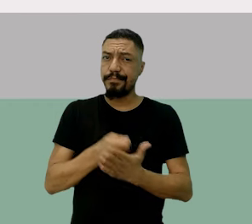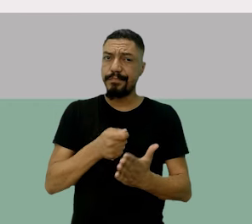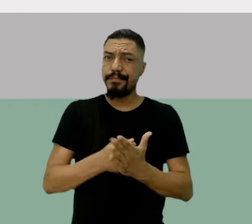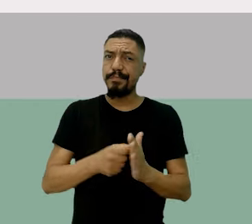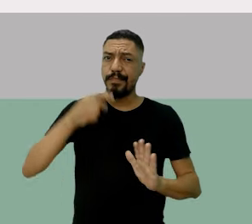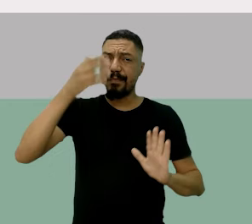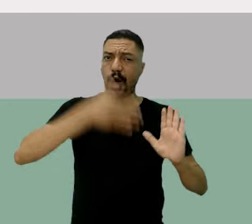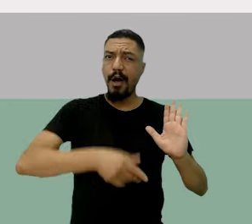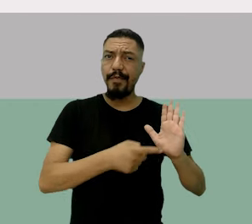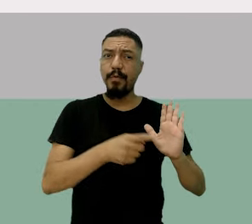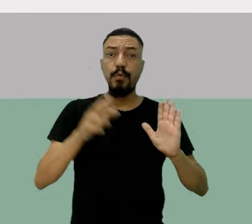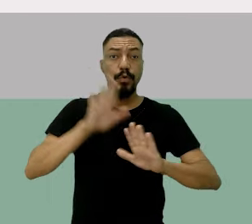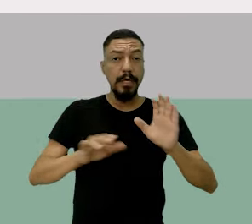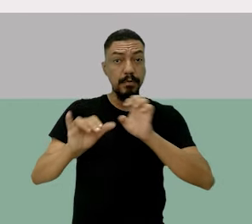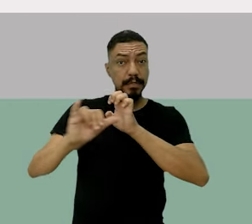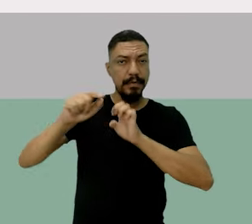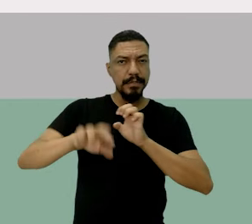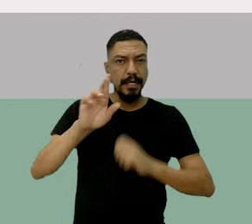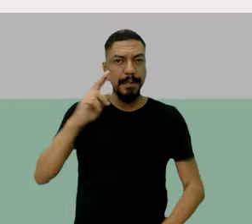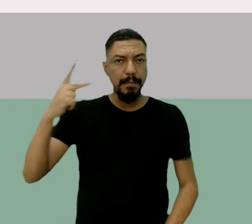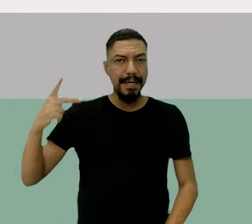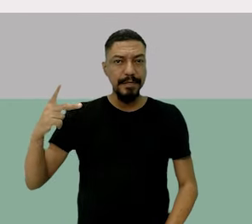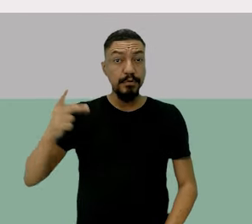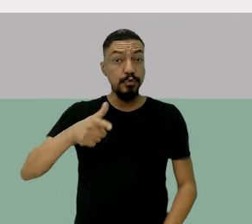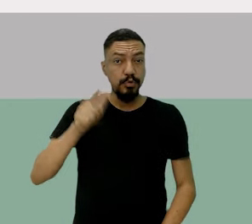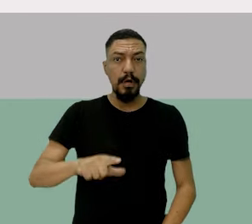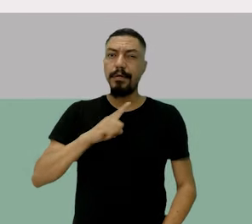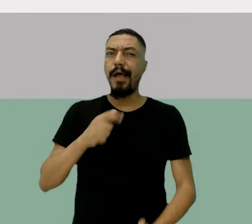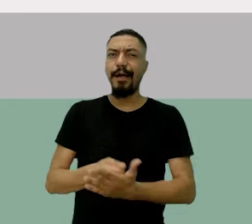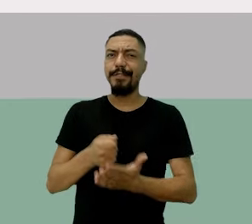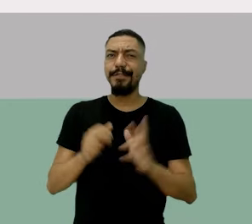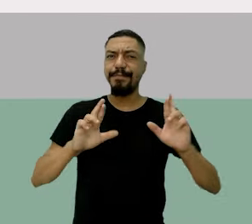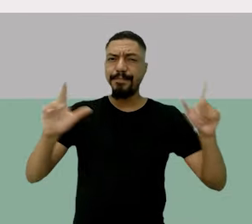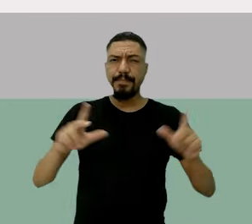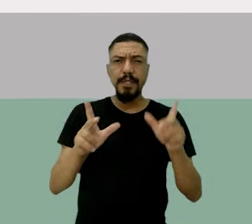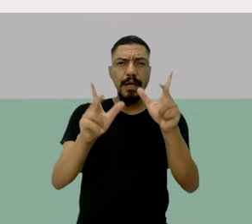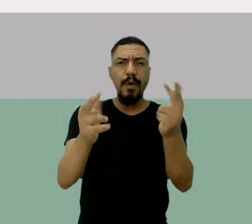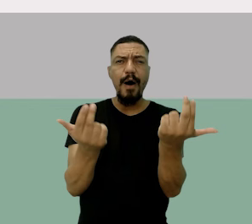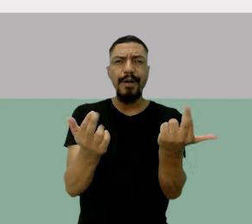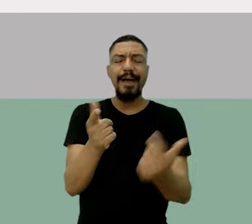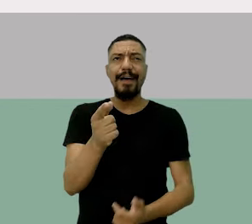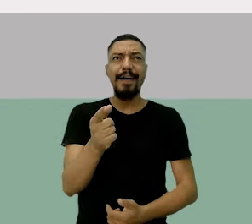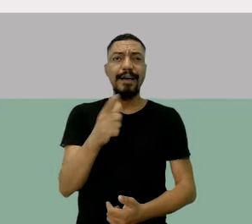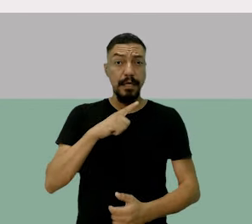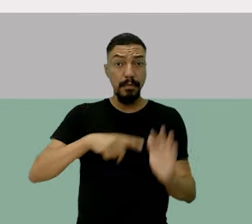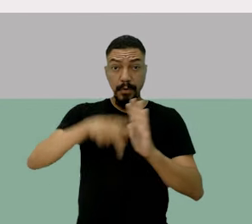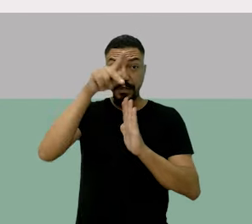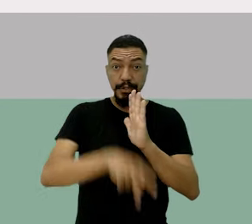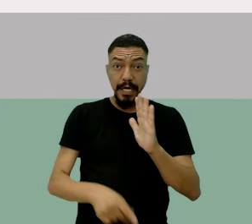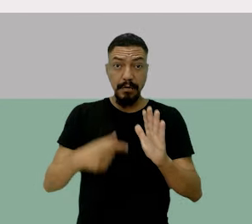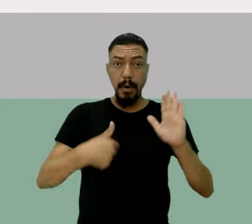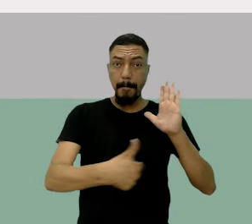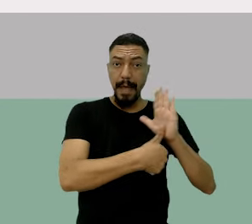edital de Ribeirão, que vai, de novo, ter exigências diferentes. É a mesma coisa quando você está num projeto como